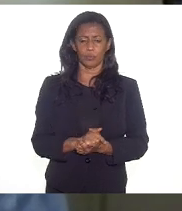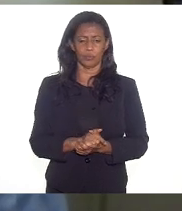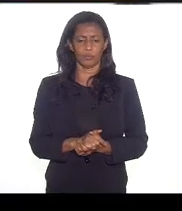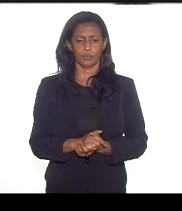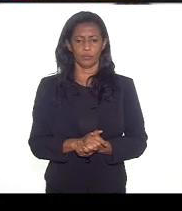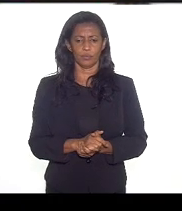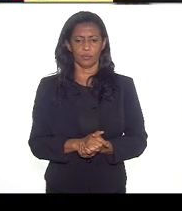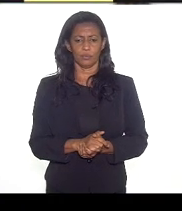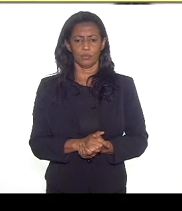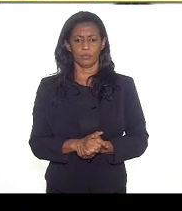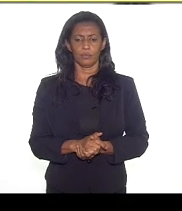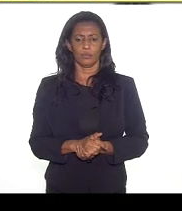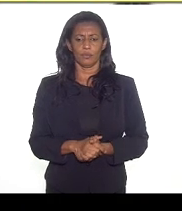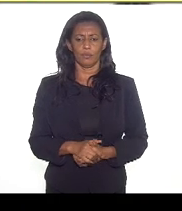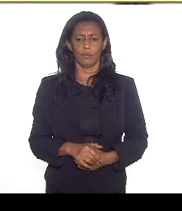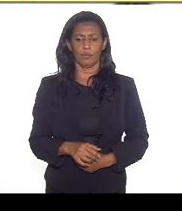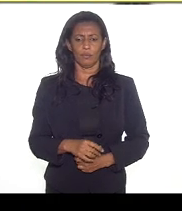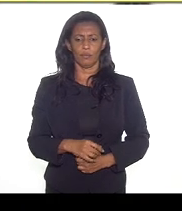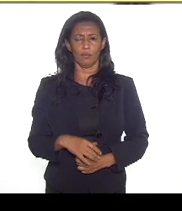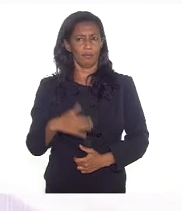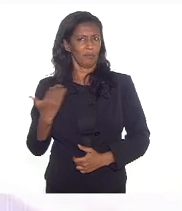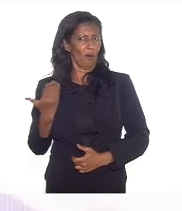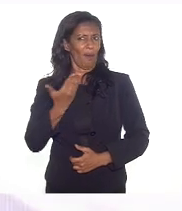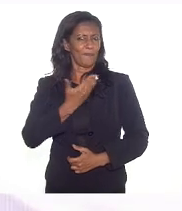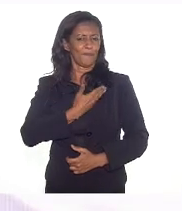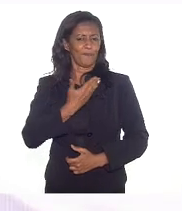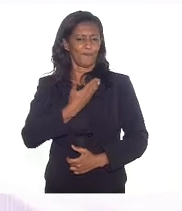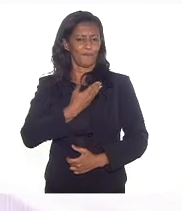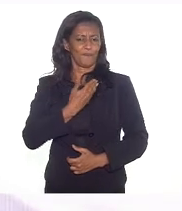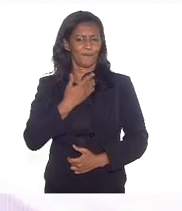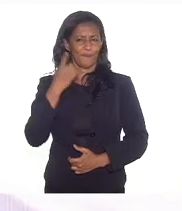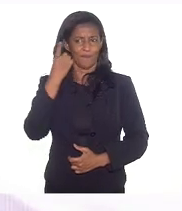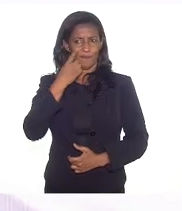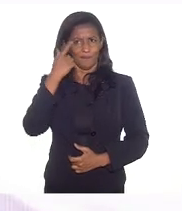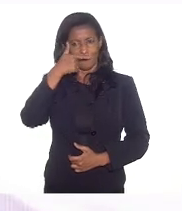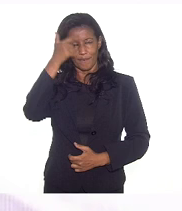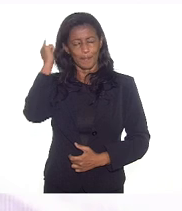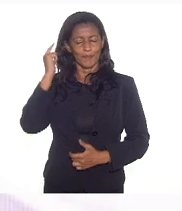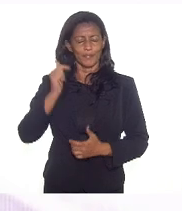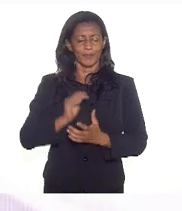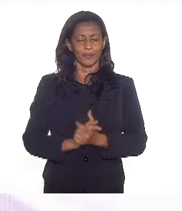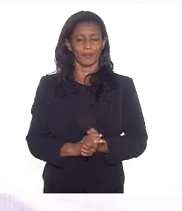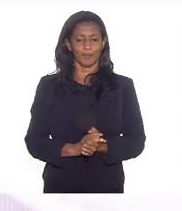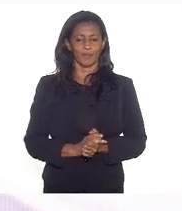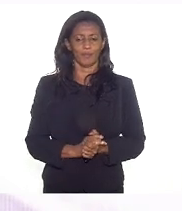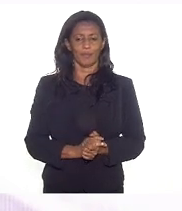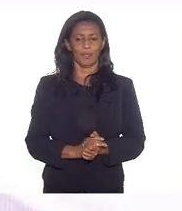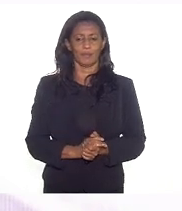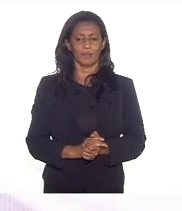frente. Pois não, meu querido amigo, deputado Luiz Paulo. Olha só,